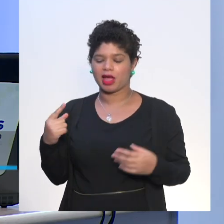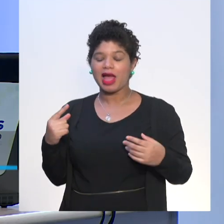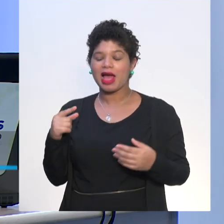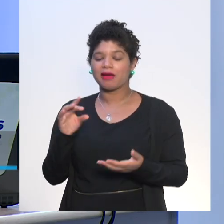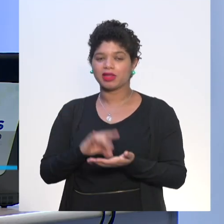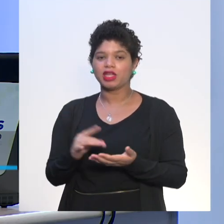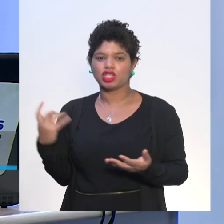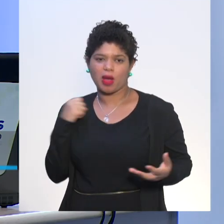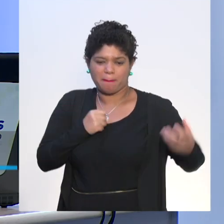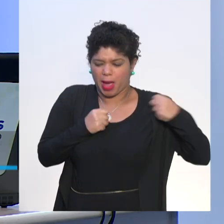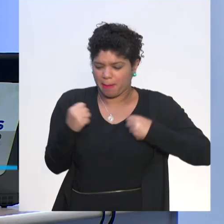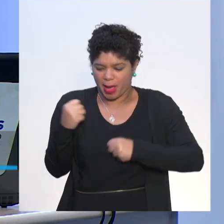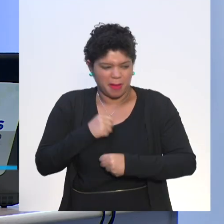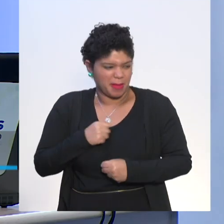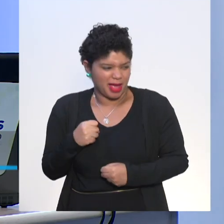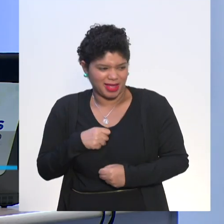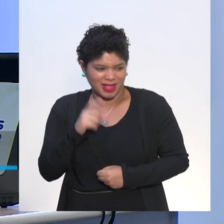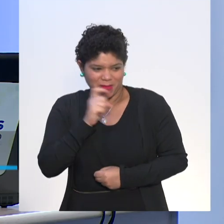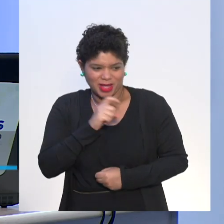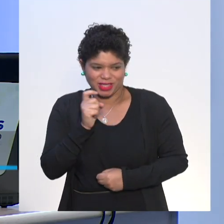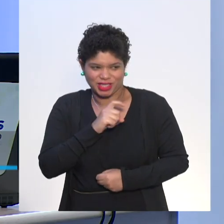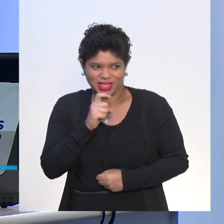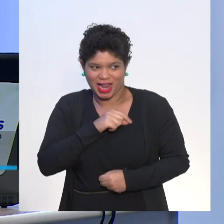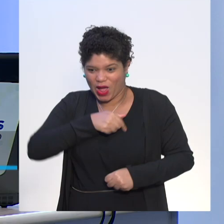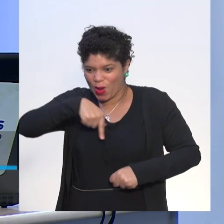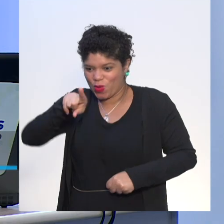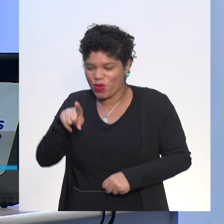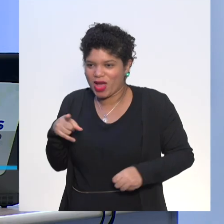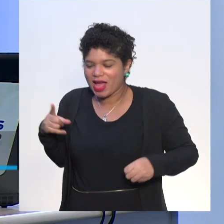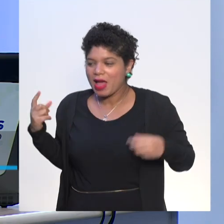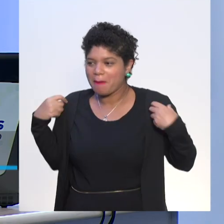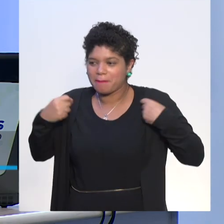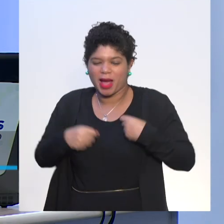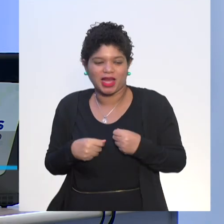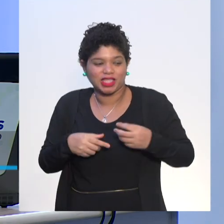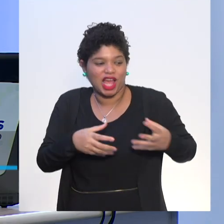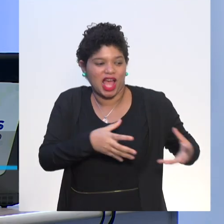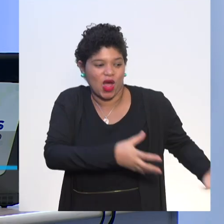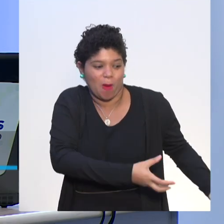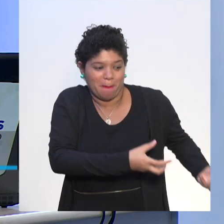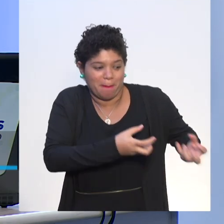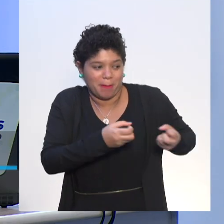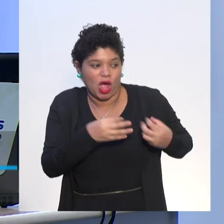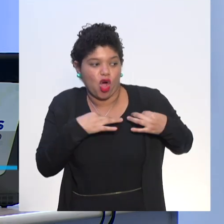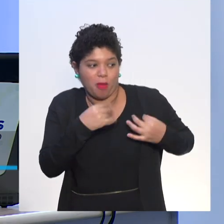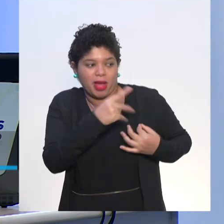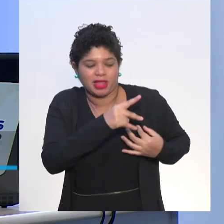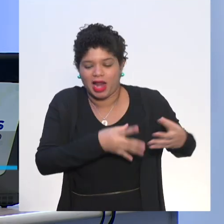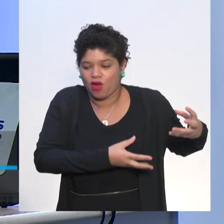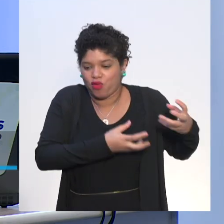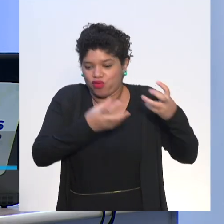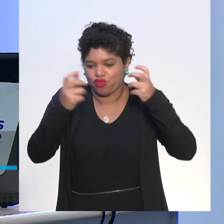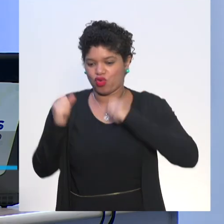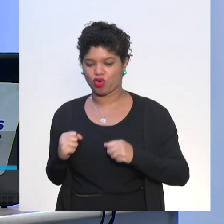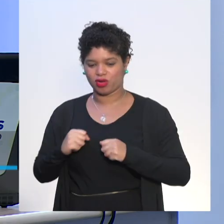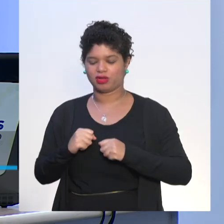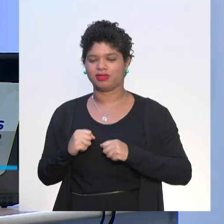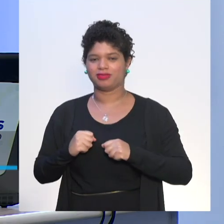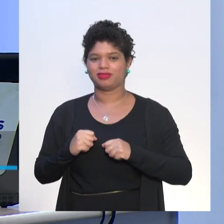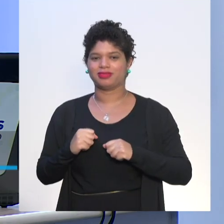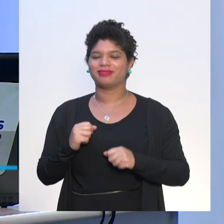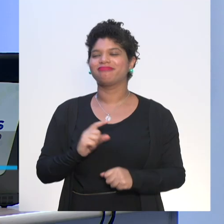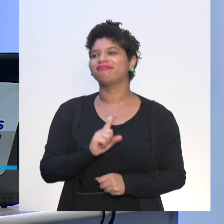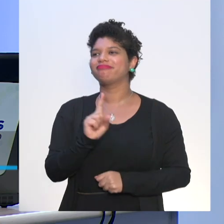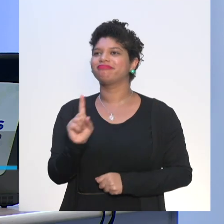vestes, pega também a roupa da verdade, coloca a roupa da verdade no seu corpo e sai